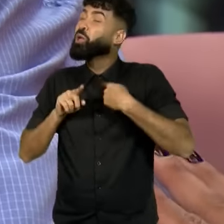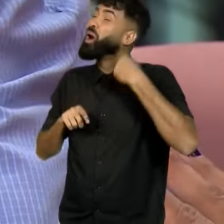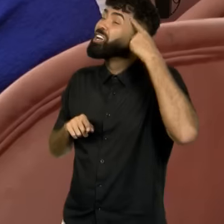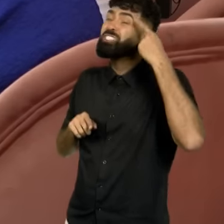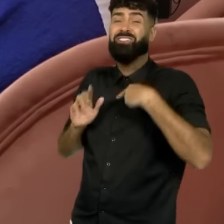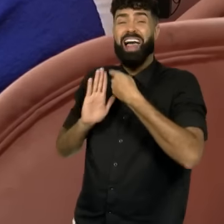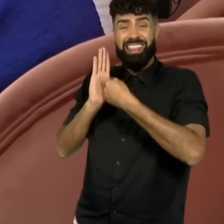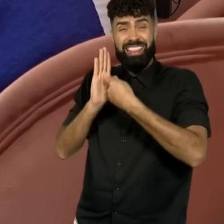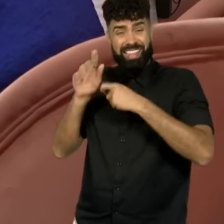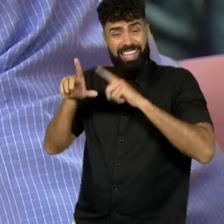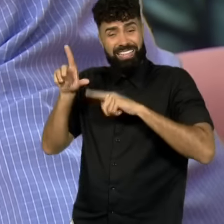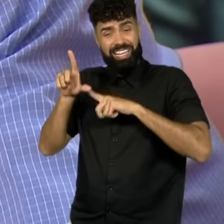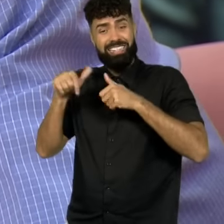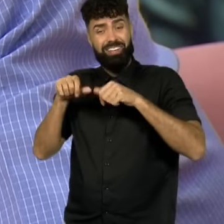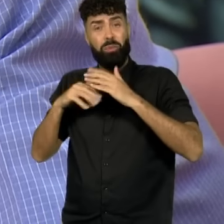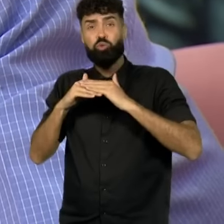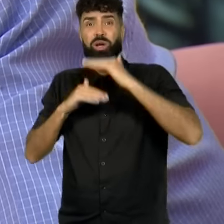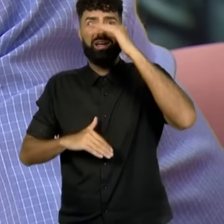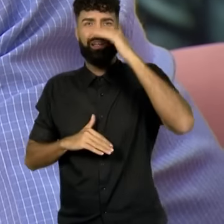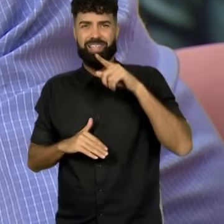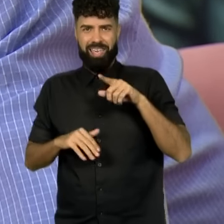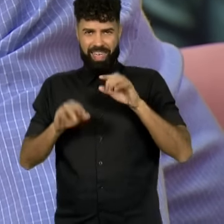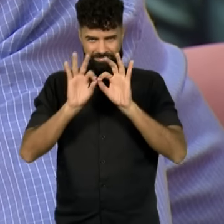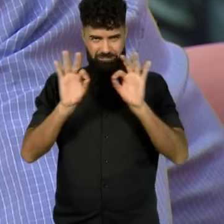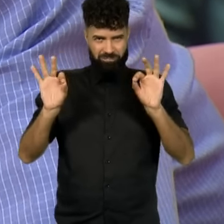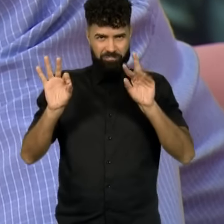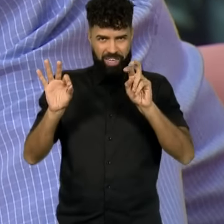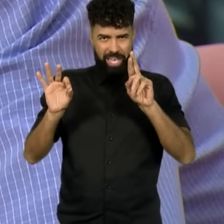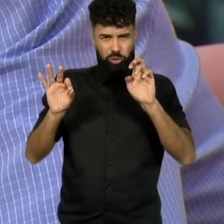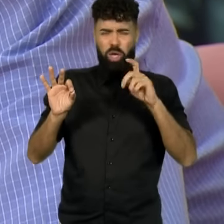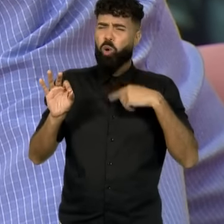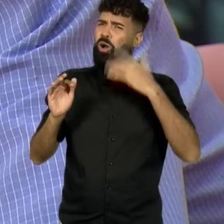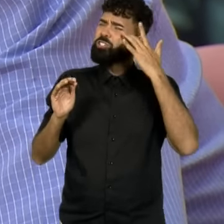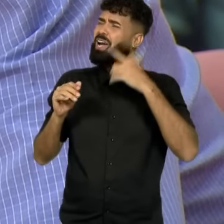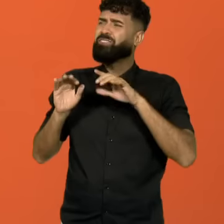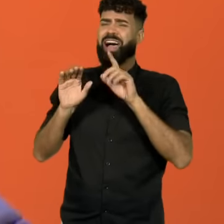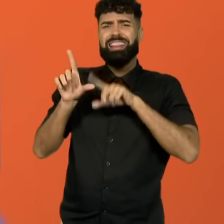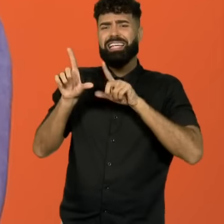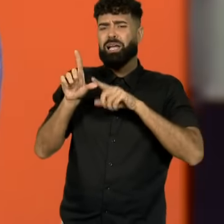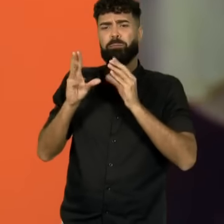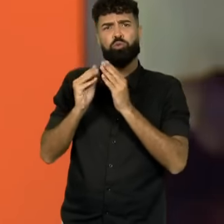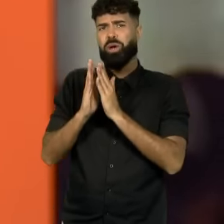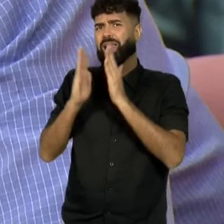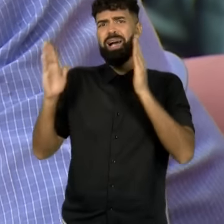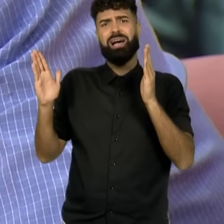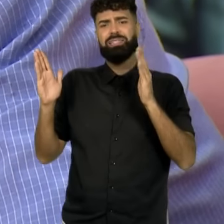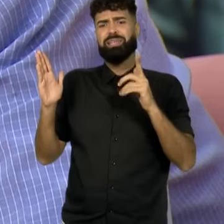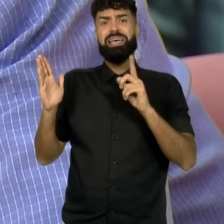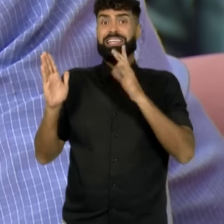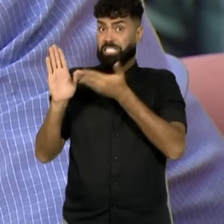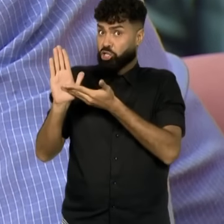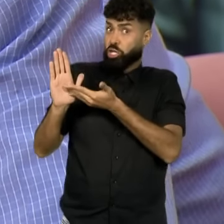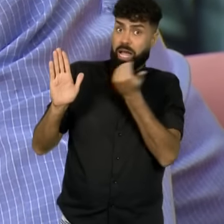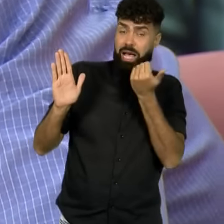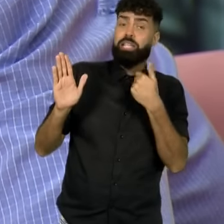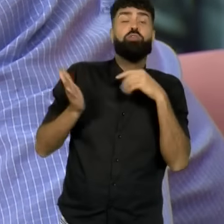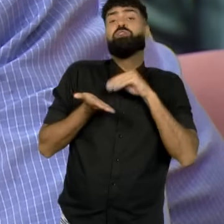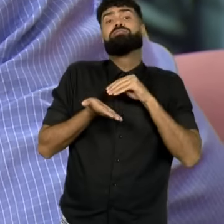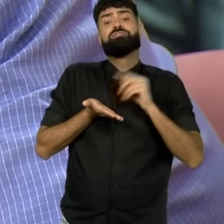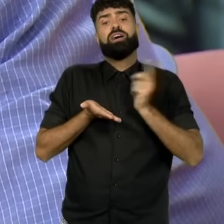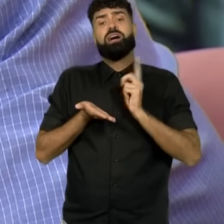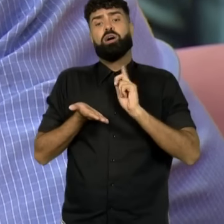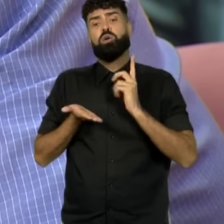muito grande. Com esse verso que ele está falando, eu achava que a letra estava muito grande e o verso não faria falta. Não, mas aí